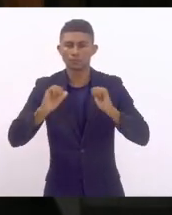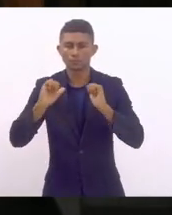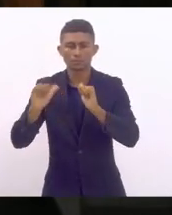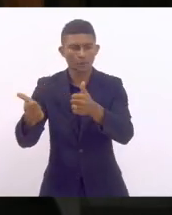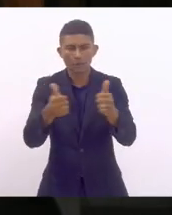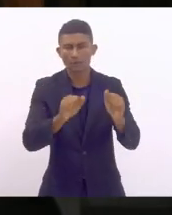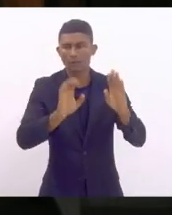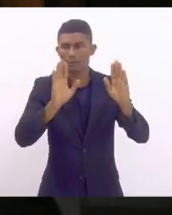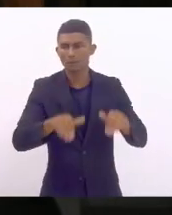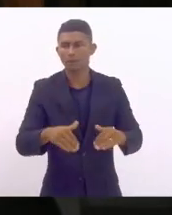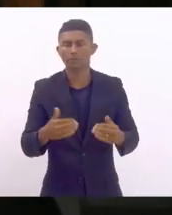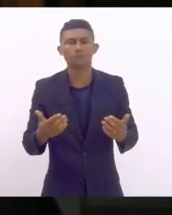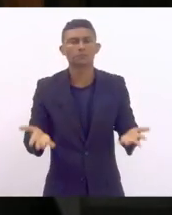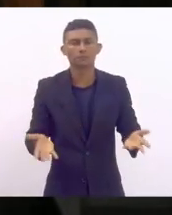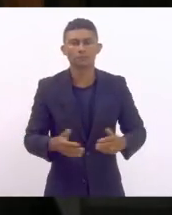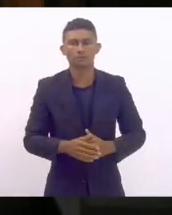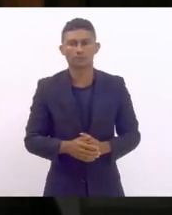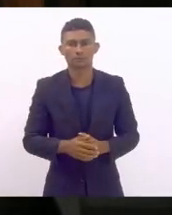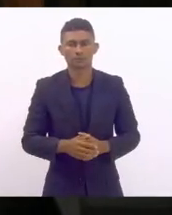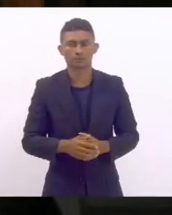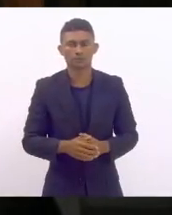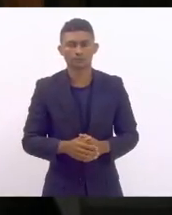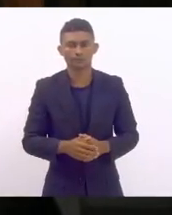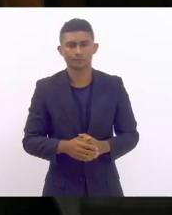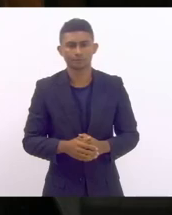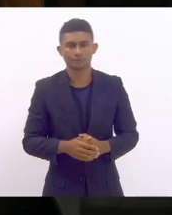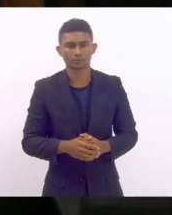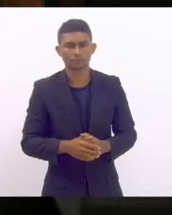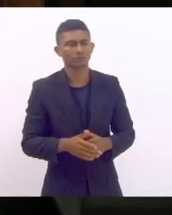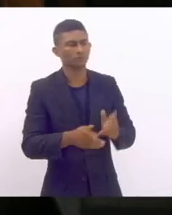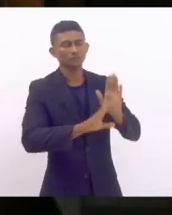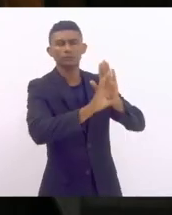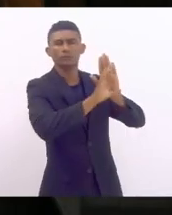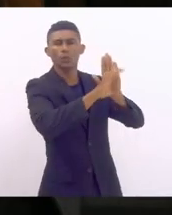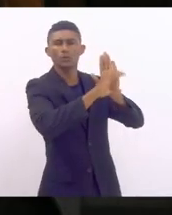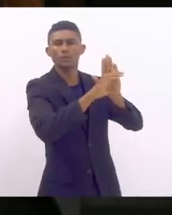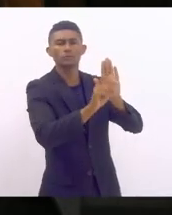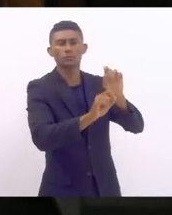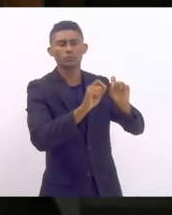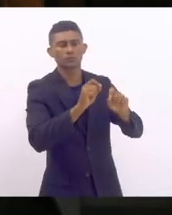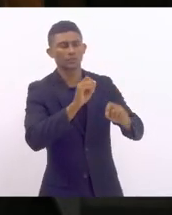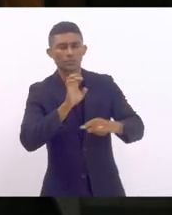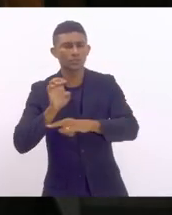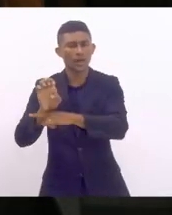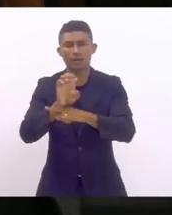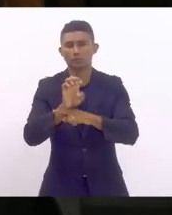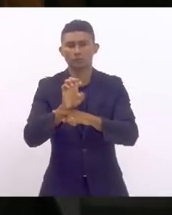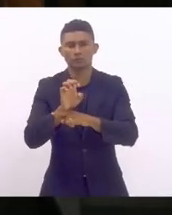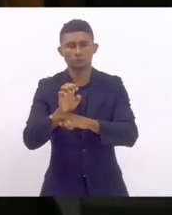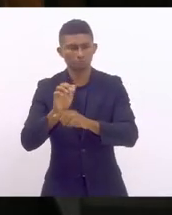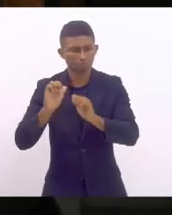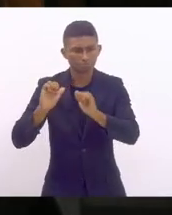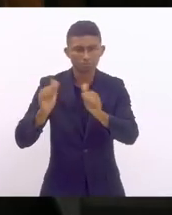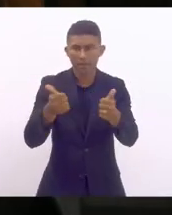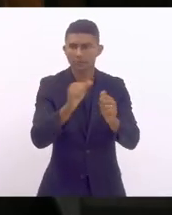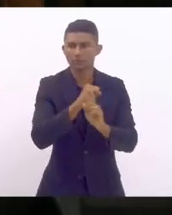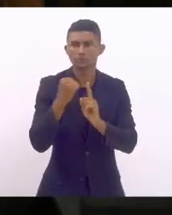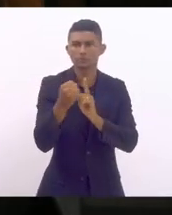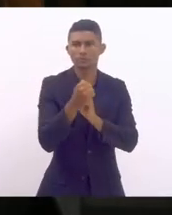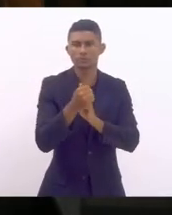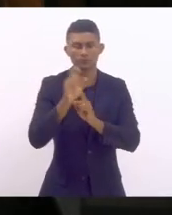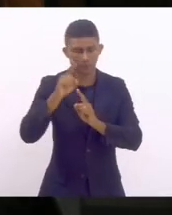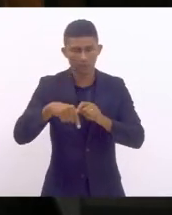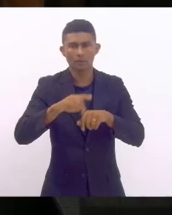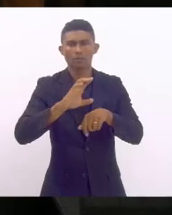Oi e o conceito de estado de bem-estar social é o conceito da nossa